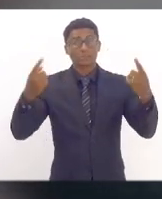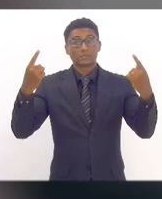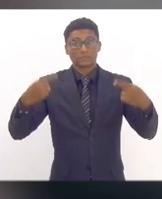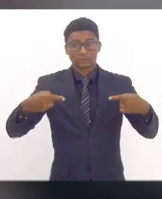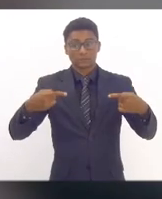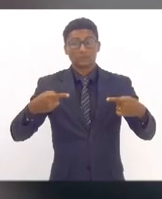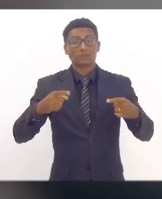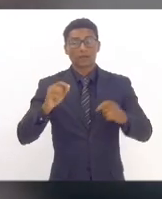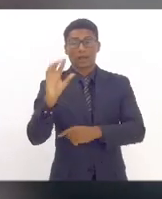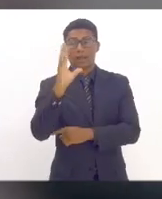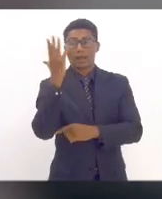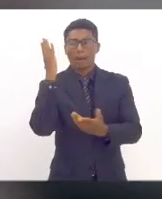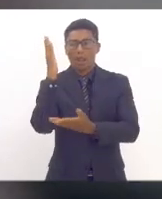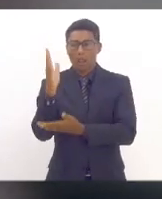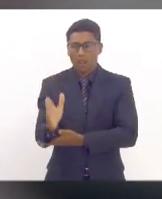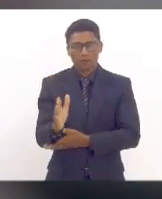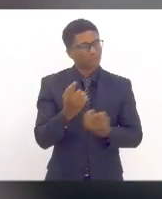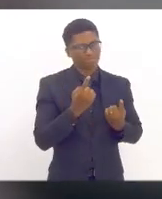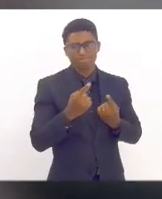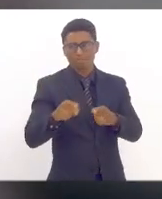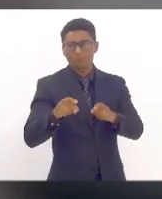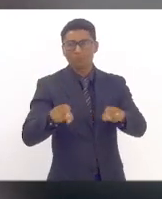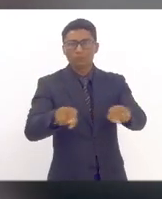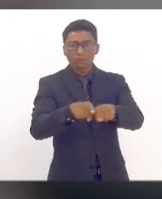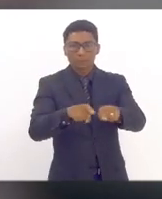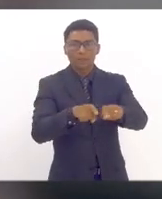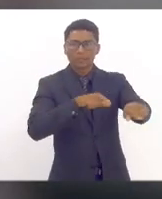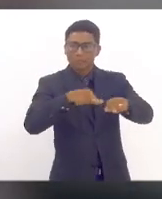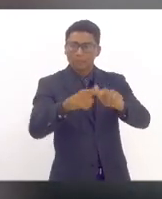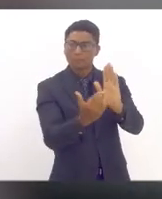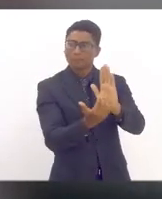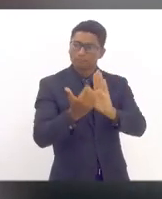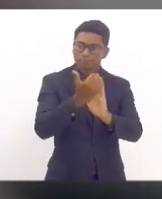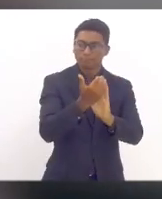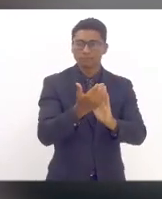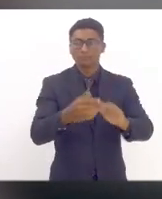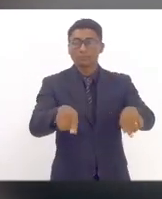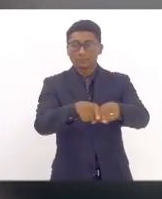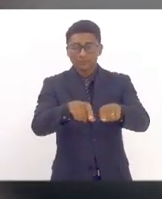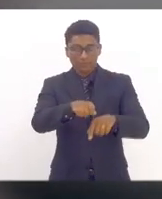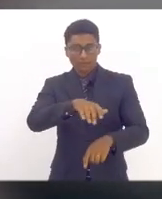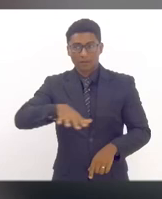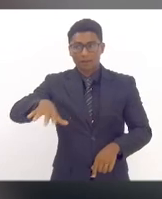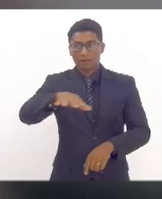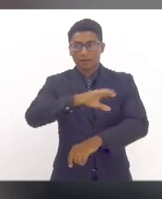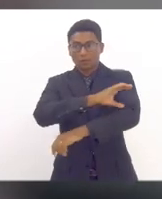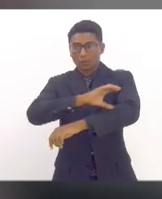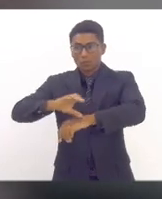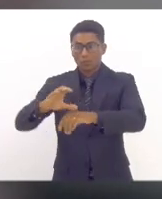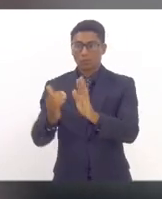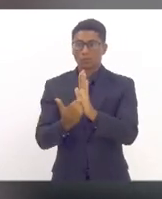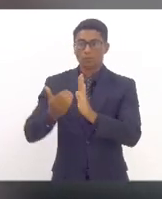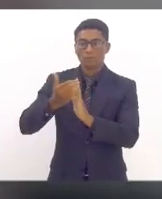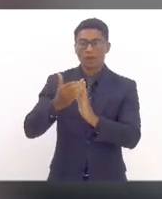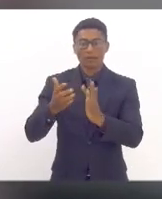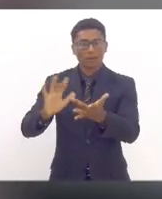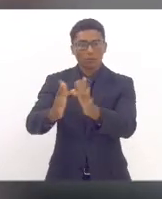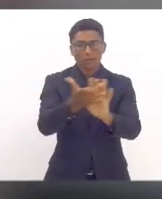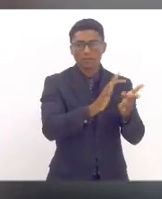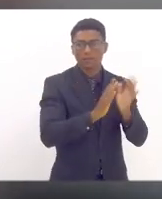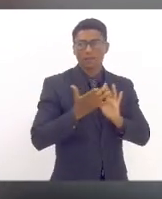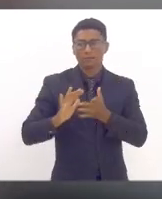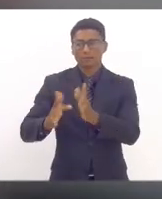combateu o desmatamento criar empregos verdes também ampliar área cultural com todas as conexões